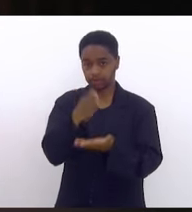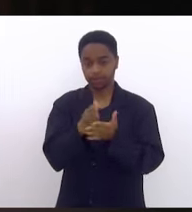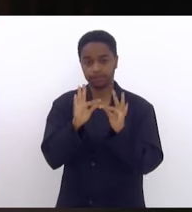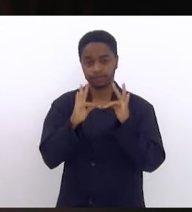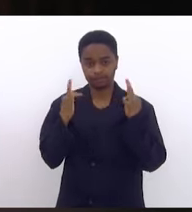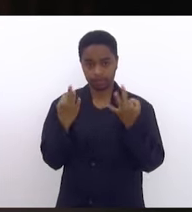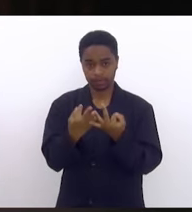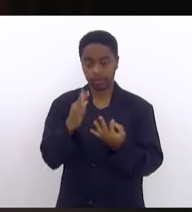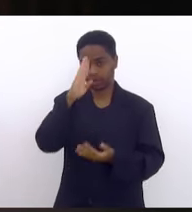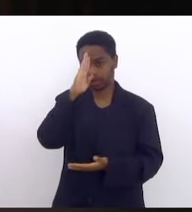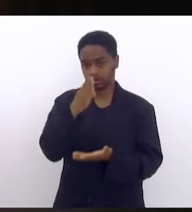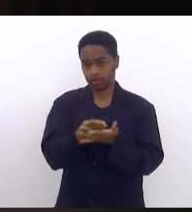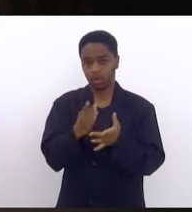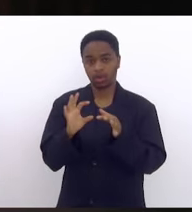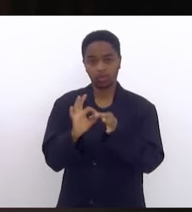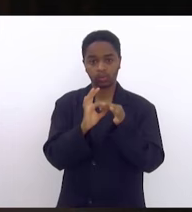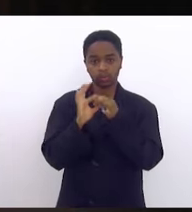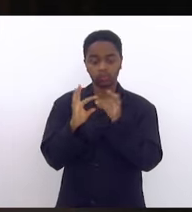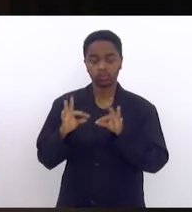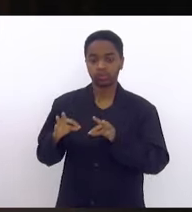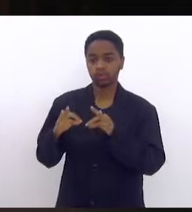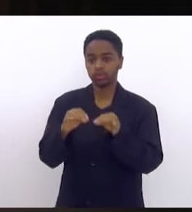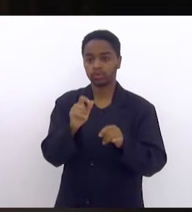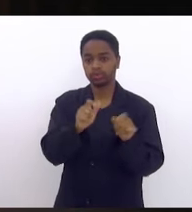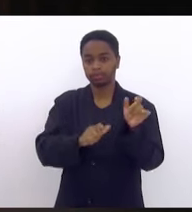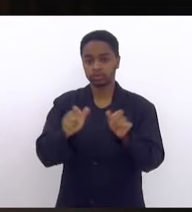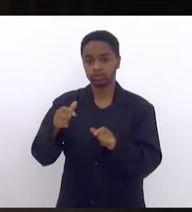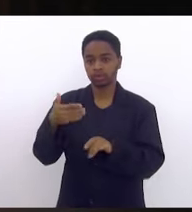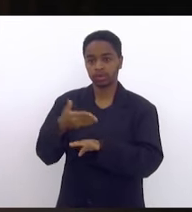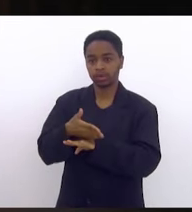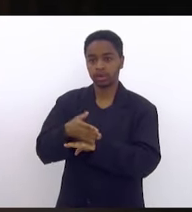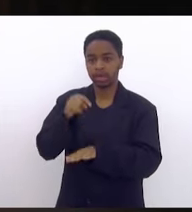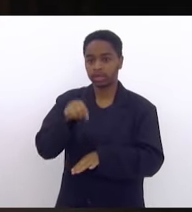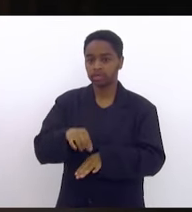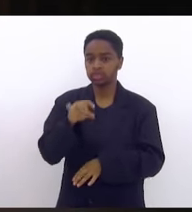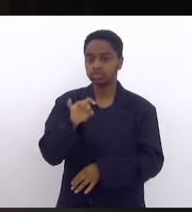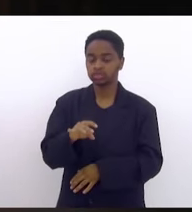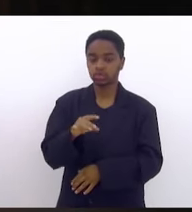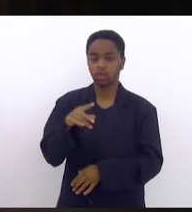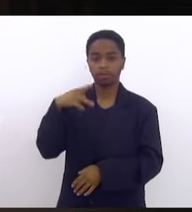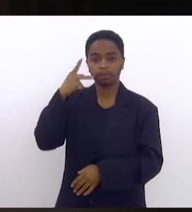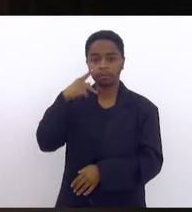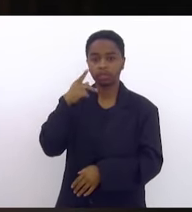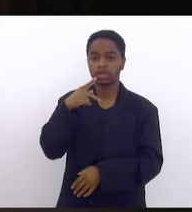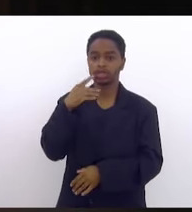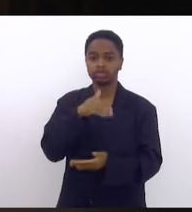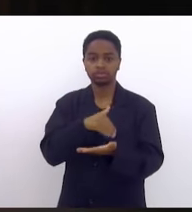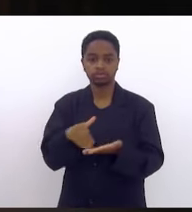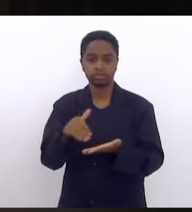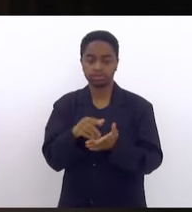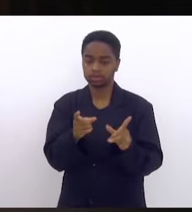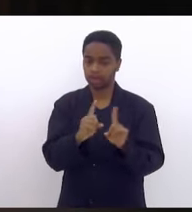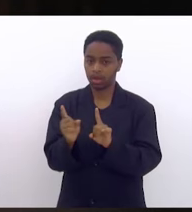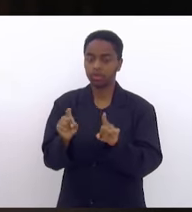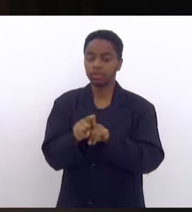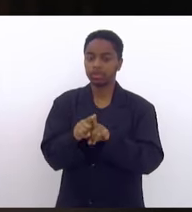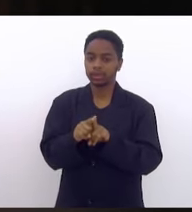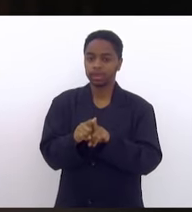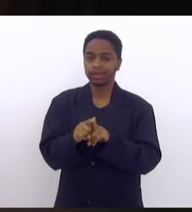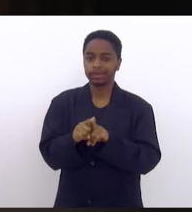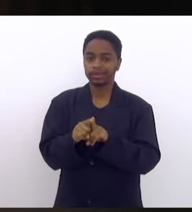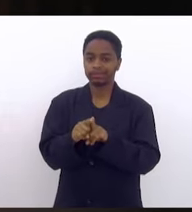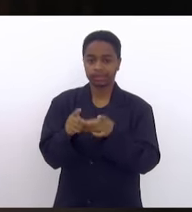família, na união de todas essas pessoas que estão aqui. Não só parlamentares, não só secretários, mas escutando o